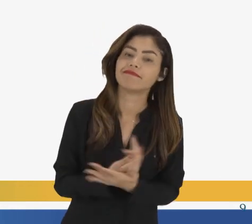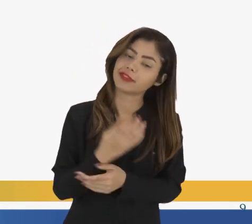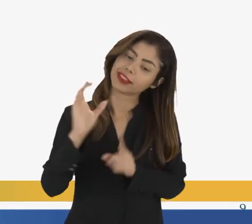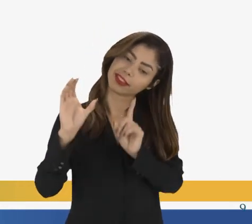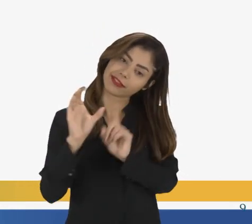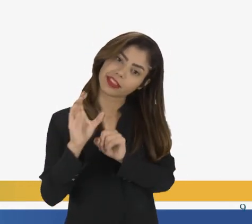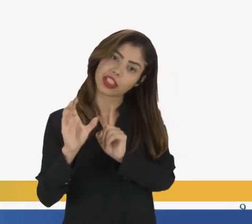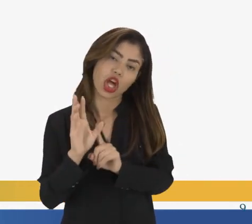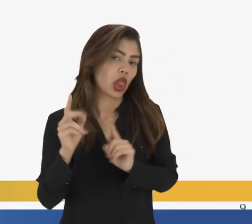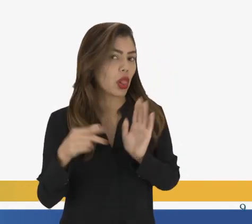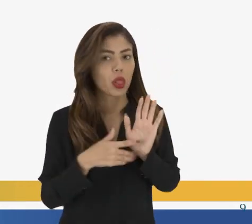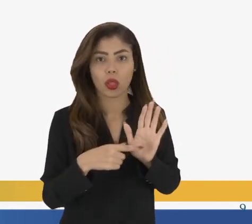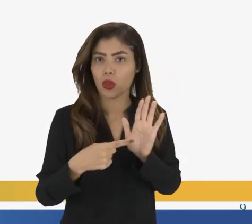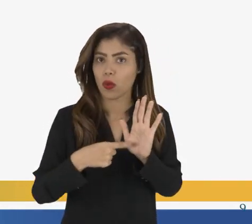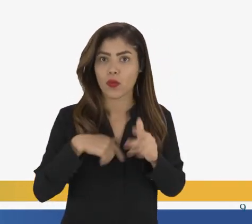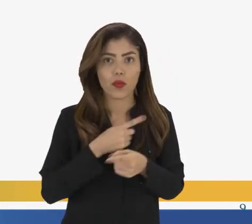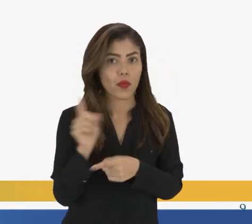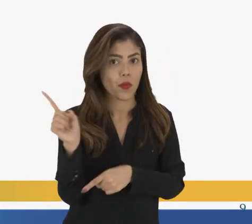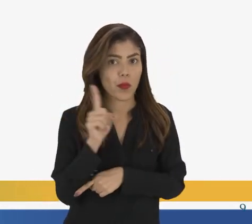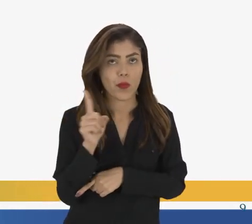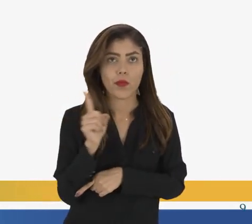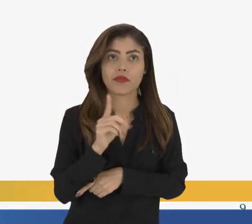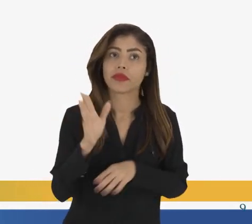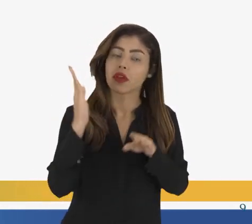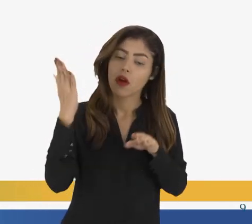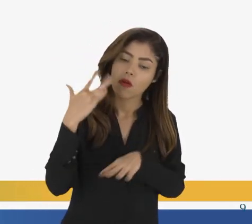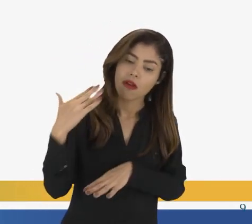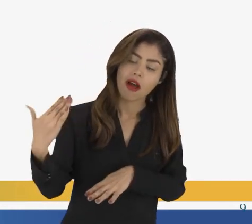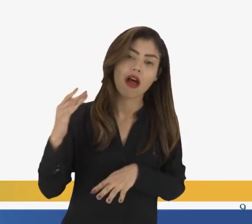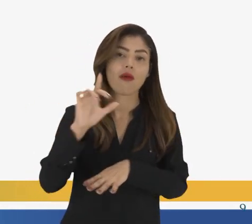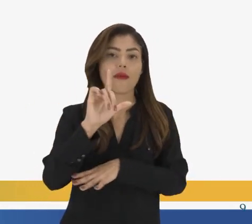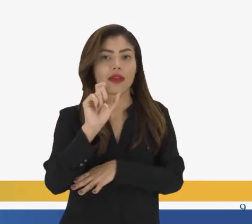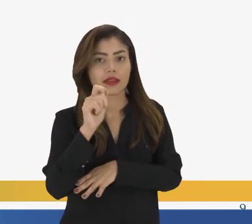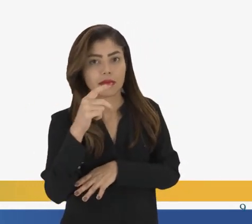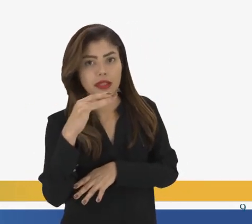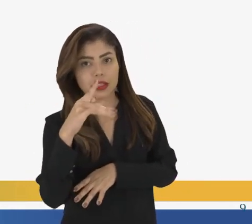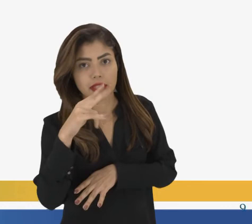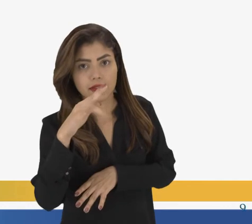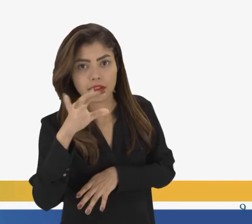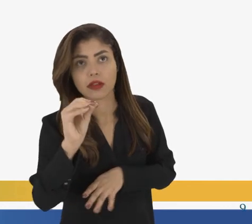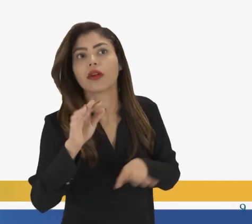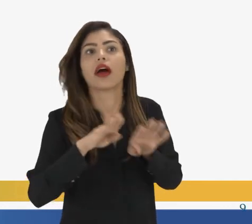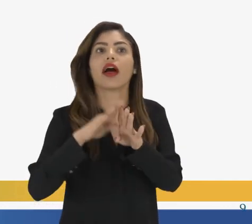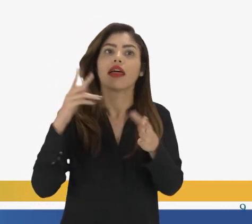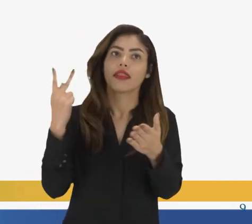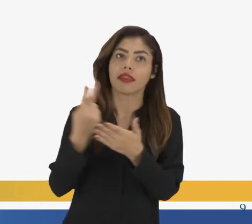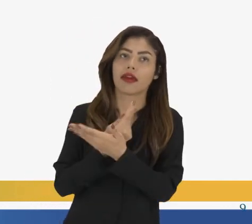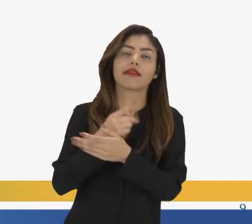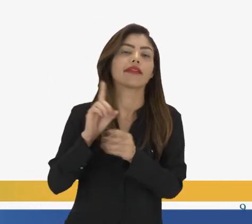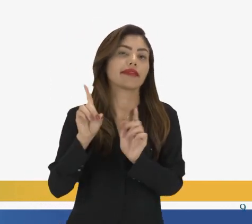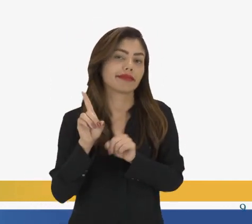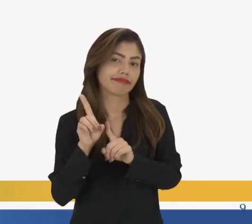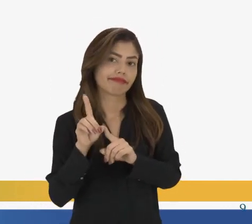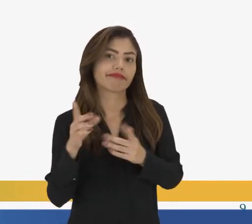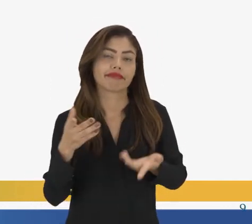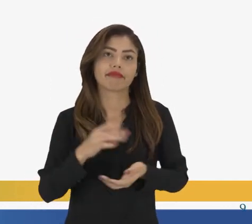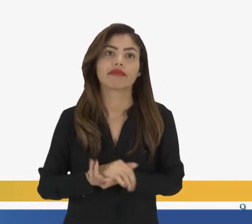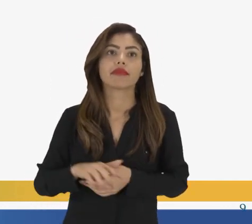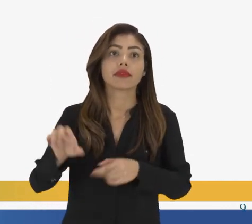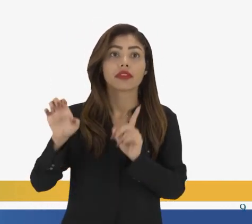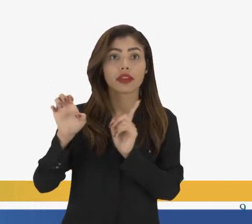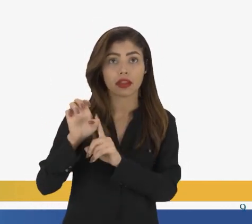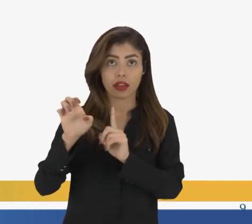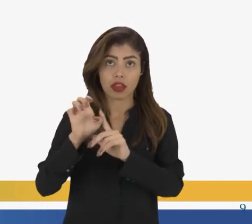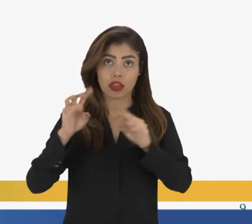letra C, não menciona o calor específico. Então, nesse caso, a D também está errada, pessoal. Alternativa